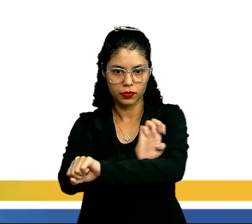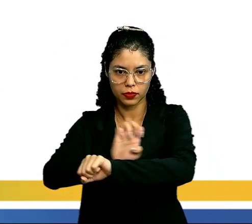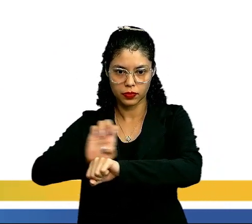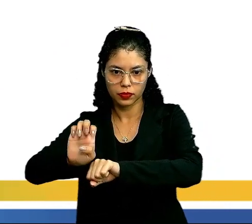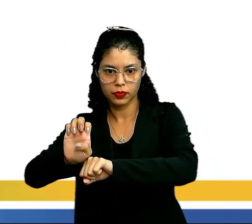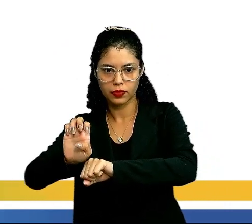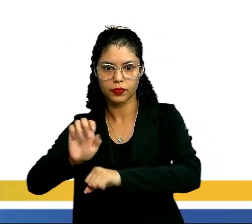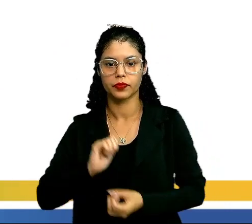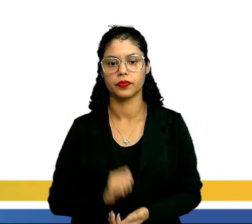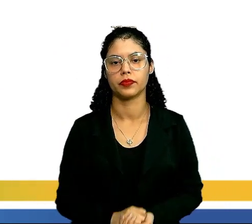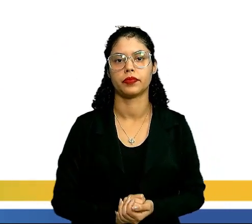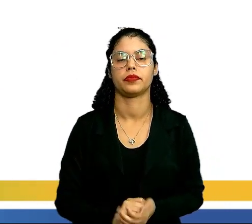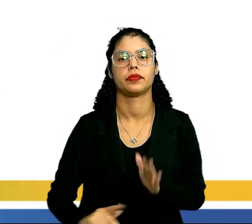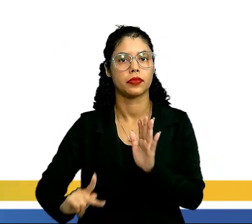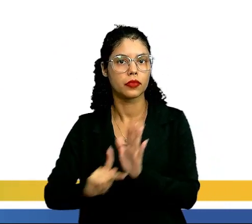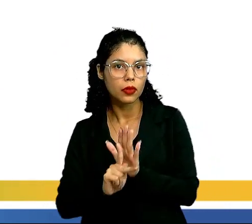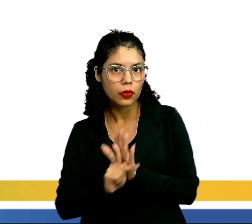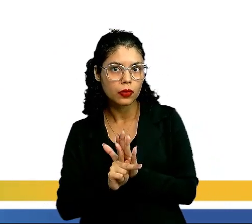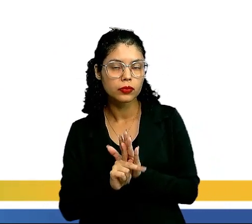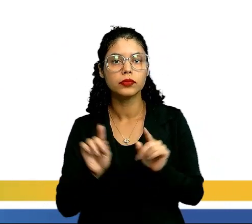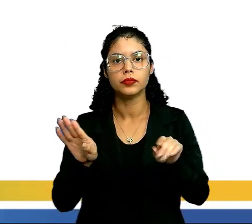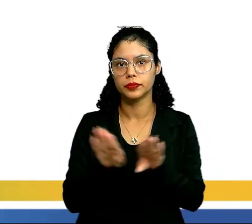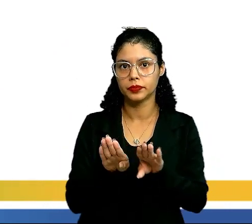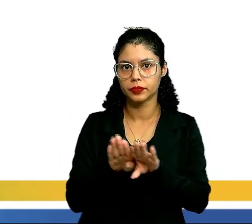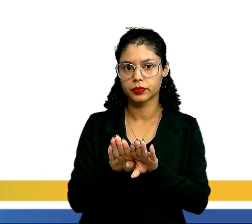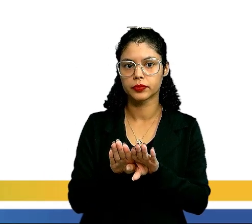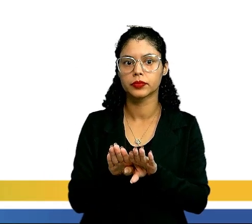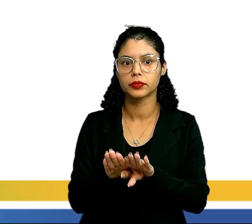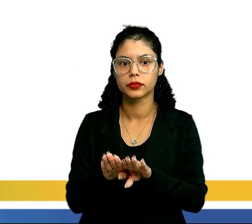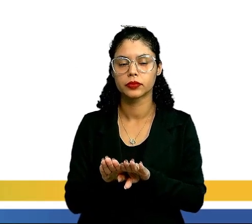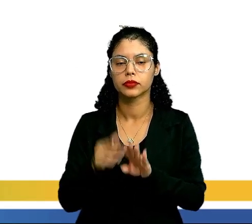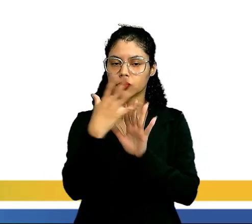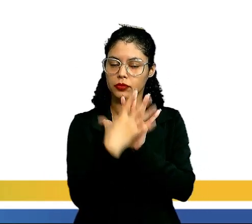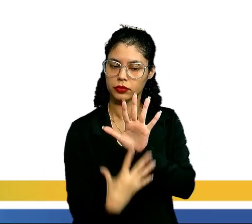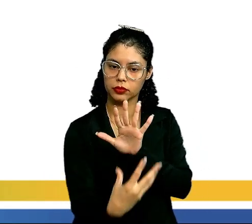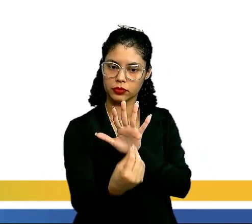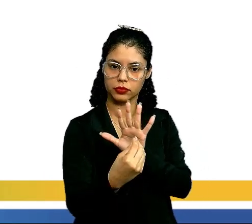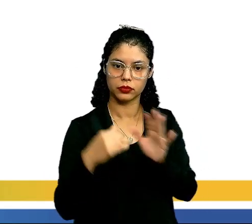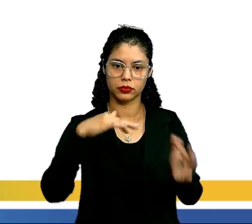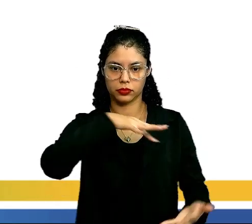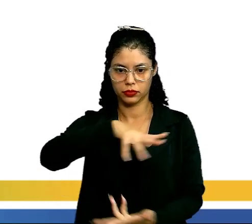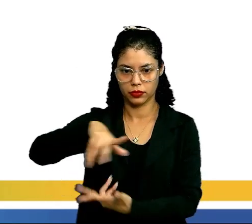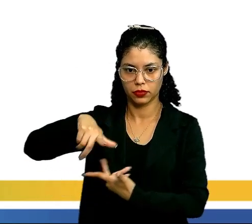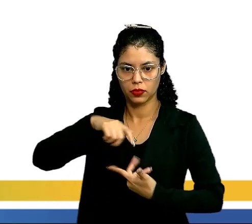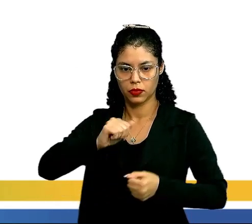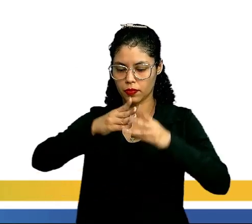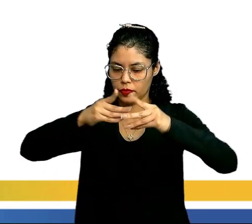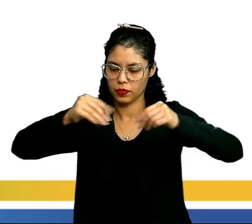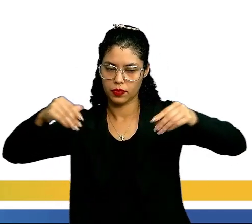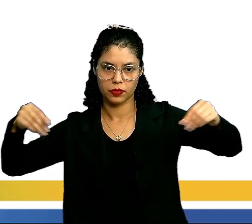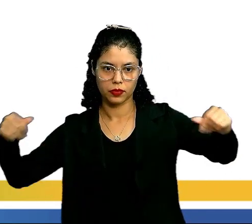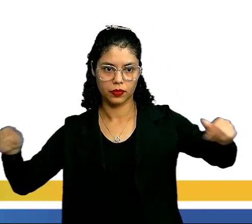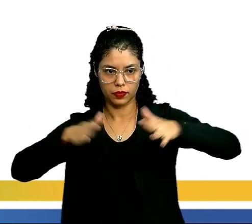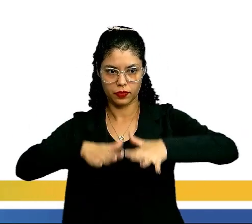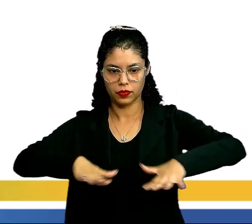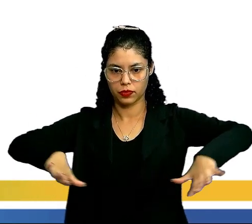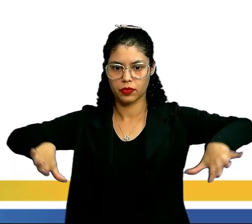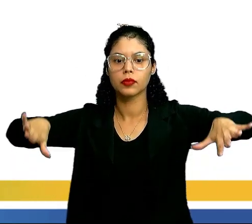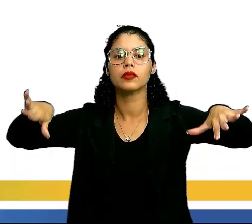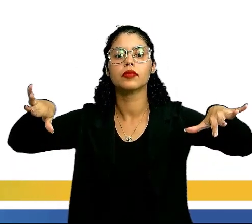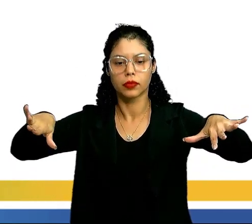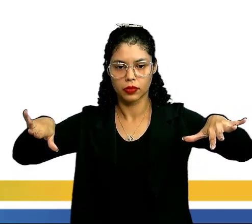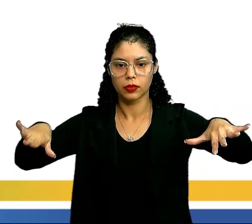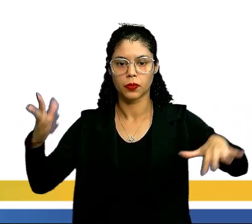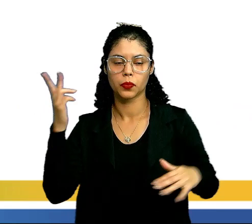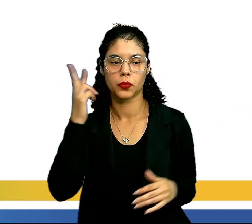Então, projeção do tipo cônica é porque é colocado o globo terrestre sobre o